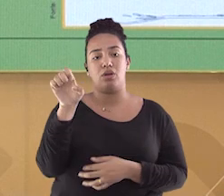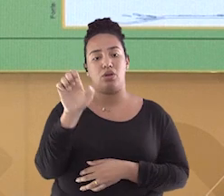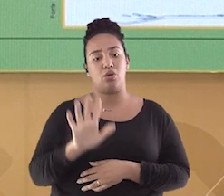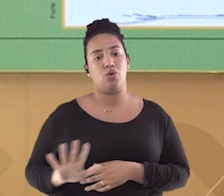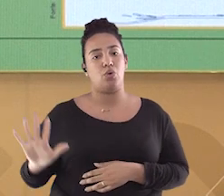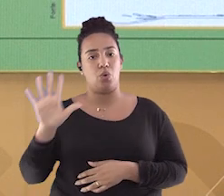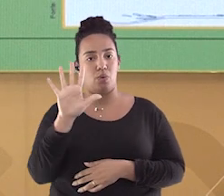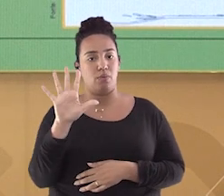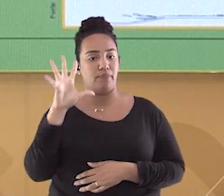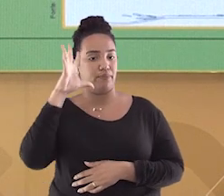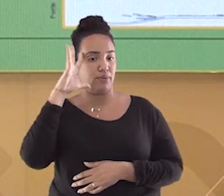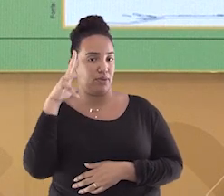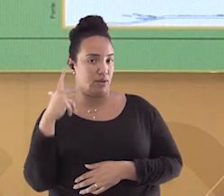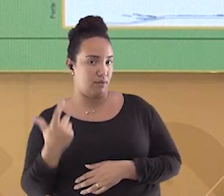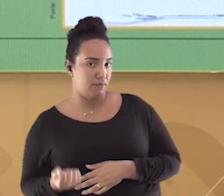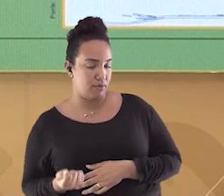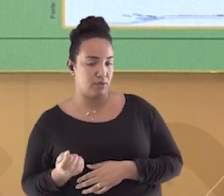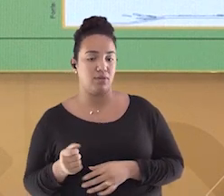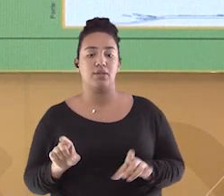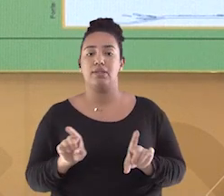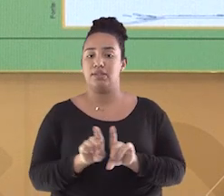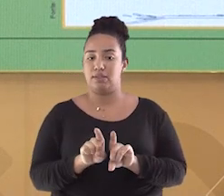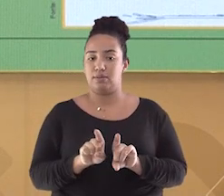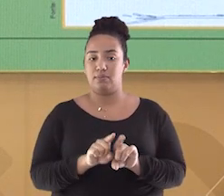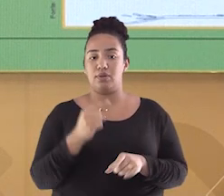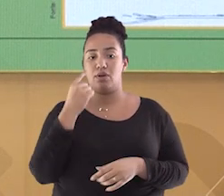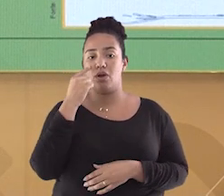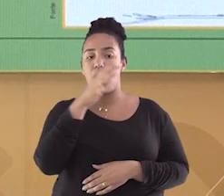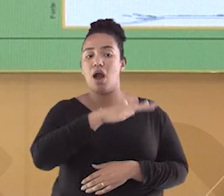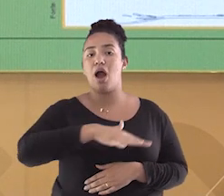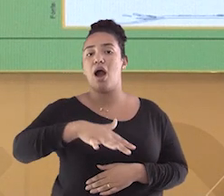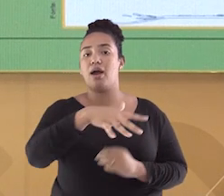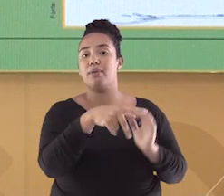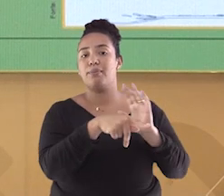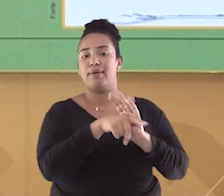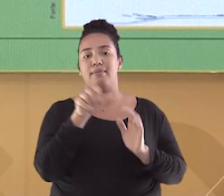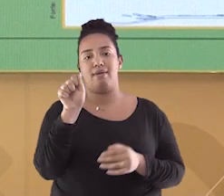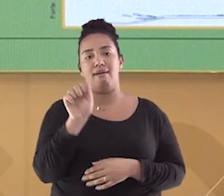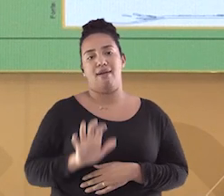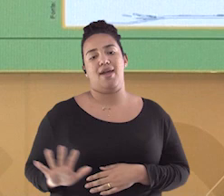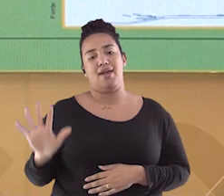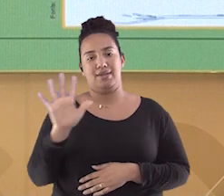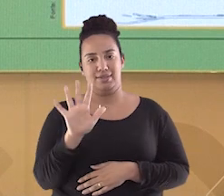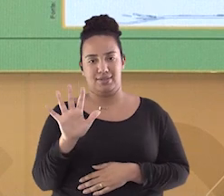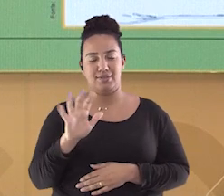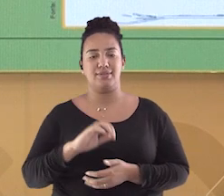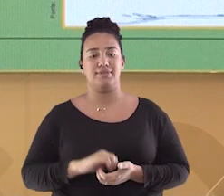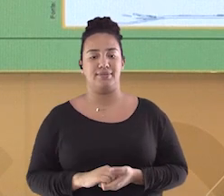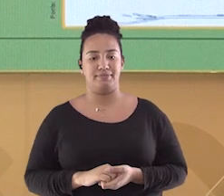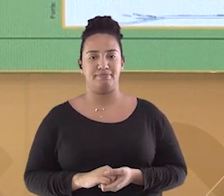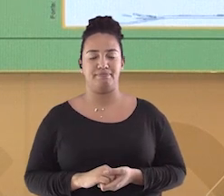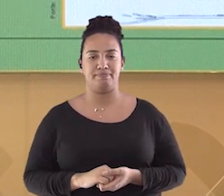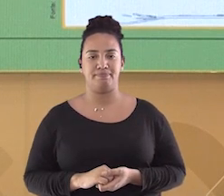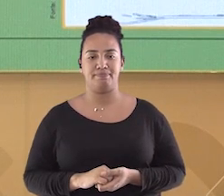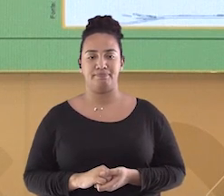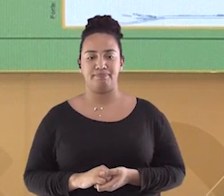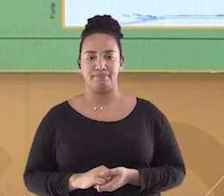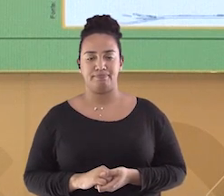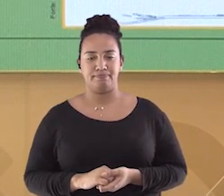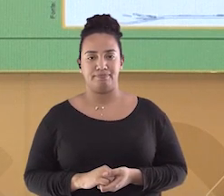europeu, africano e bastante dessa área asiática, onde há as maiores